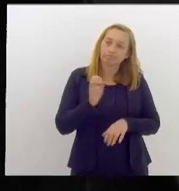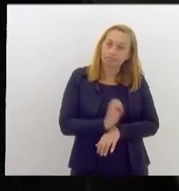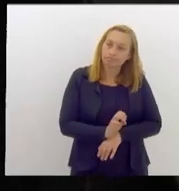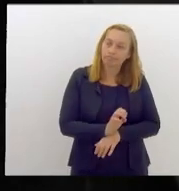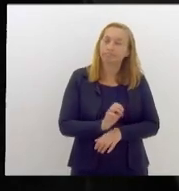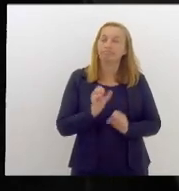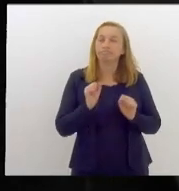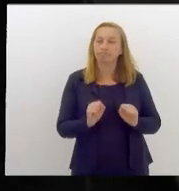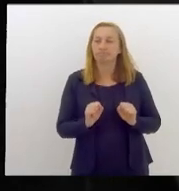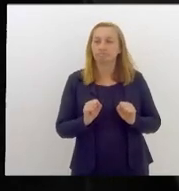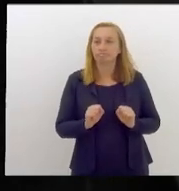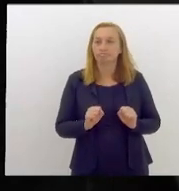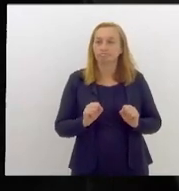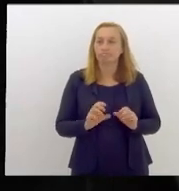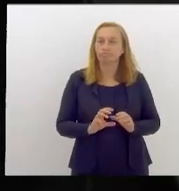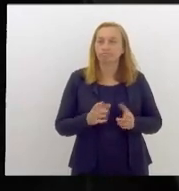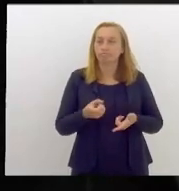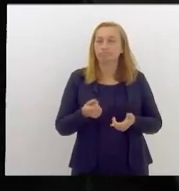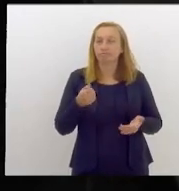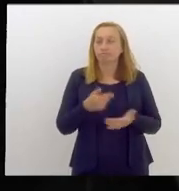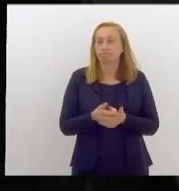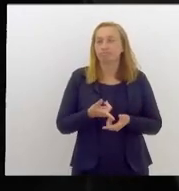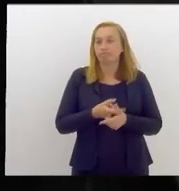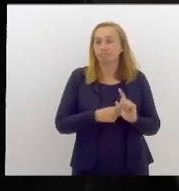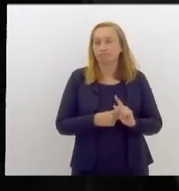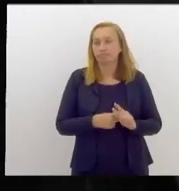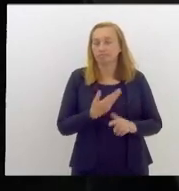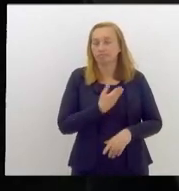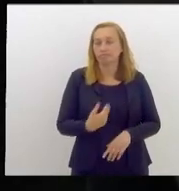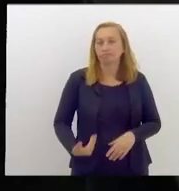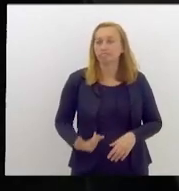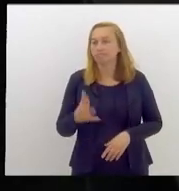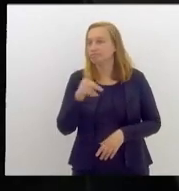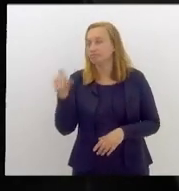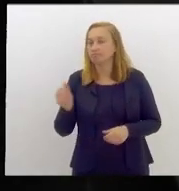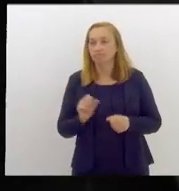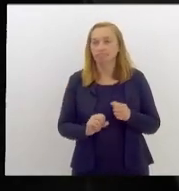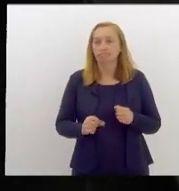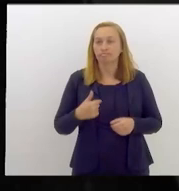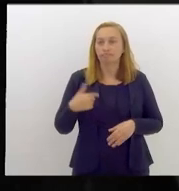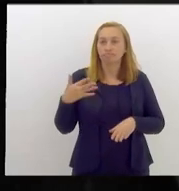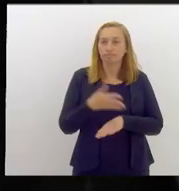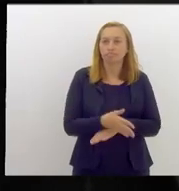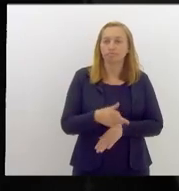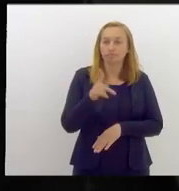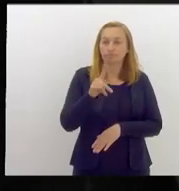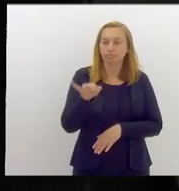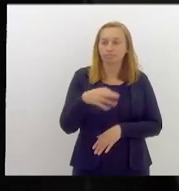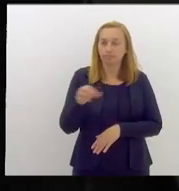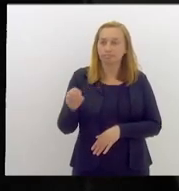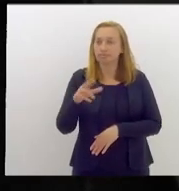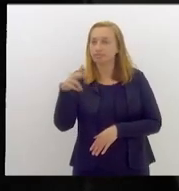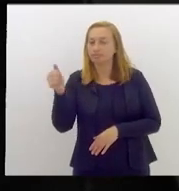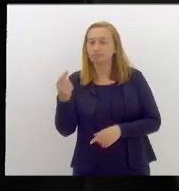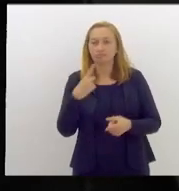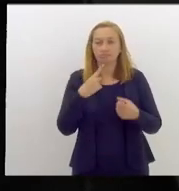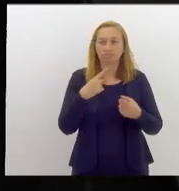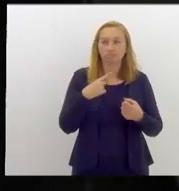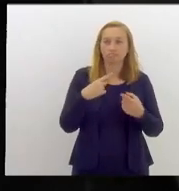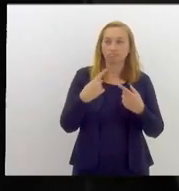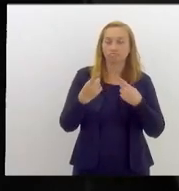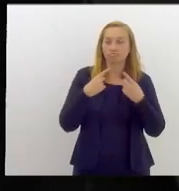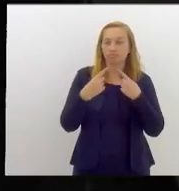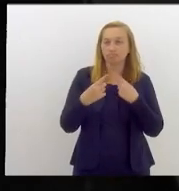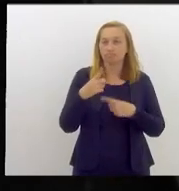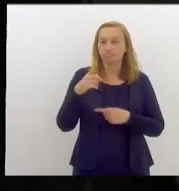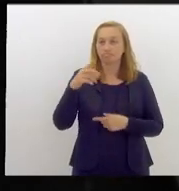auditar a sua dívida pública nunca fez é desde que eu cheguei aqui Pezão nunca se interessou por esse debate Dornelas estão